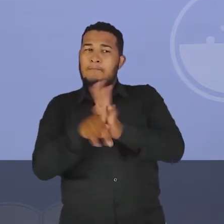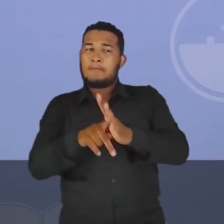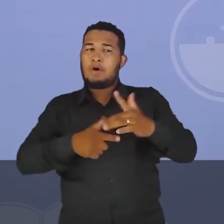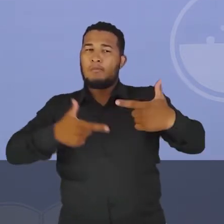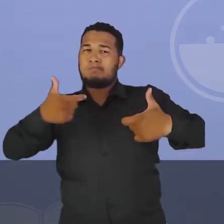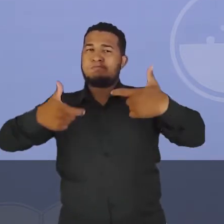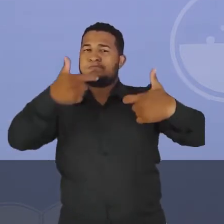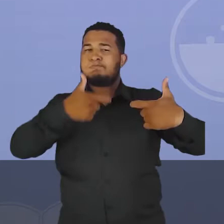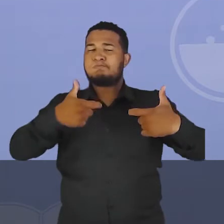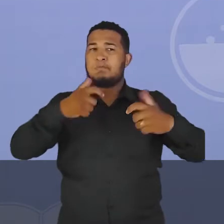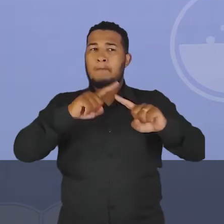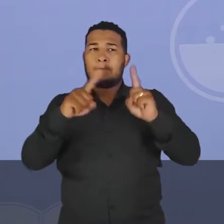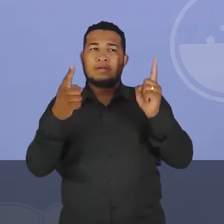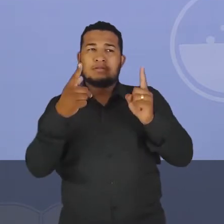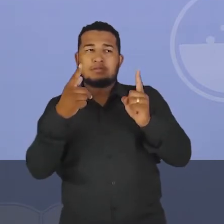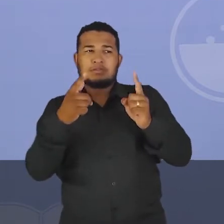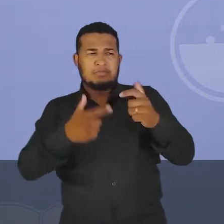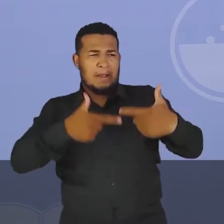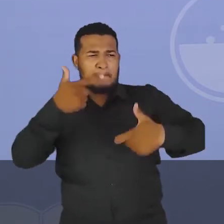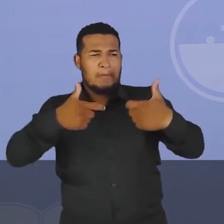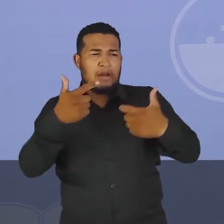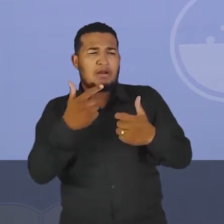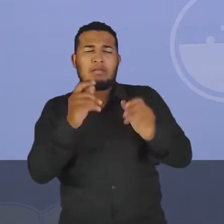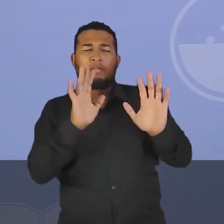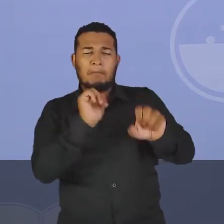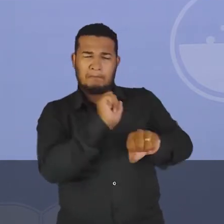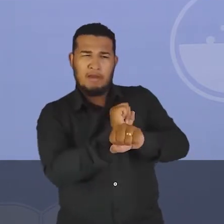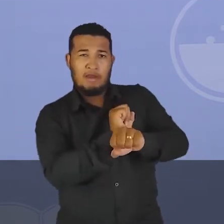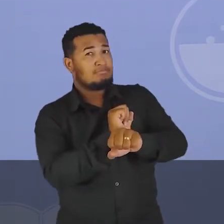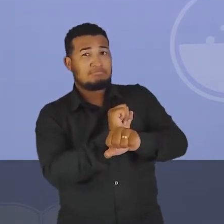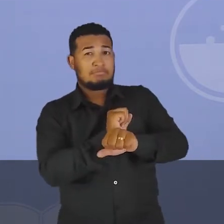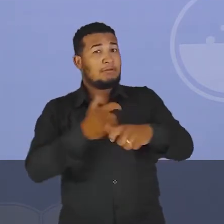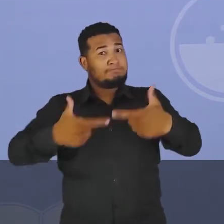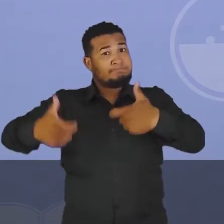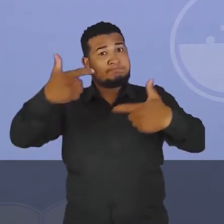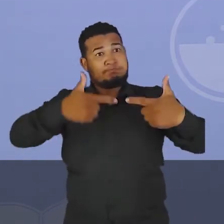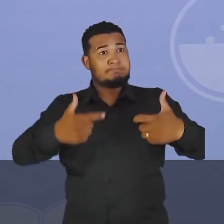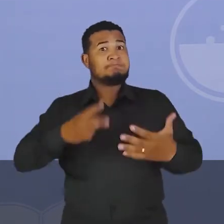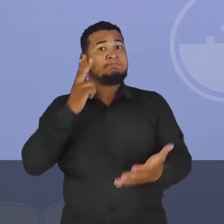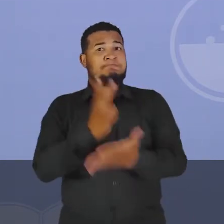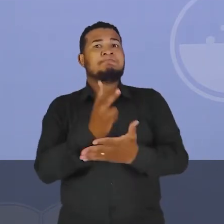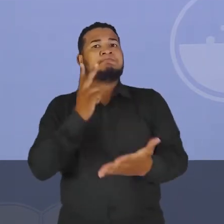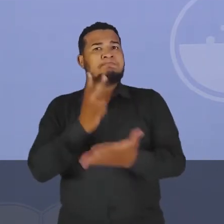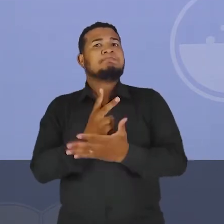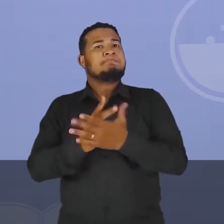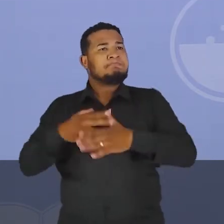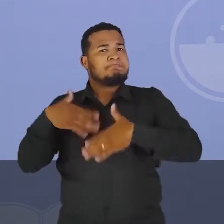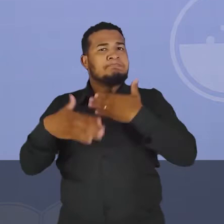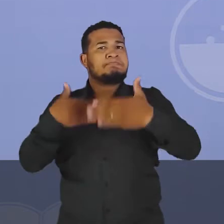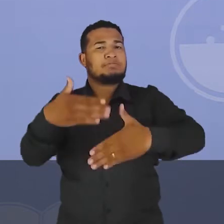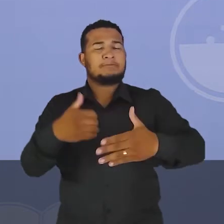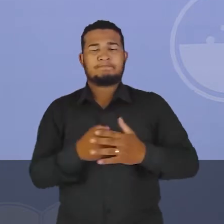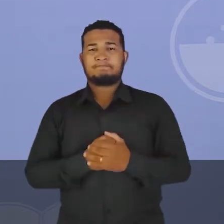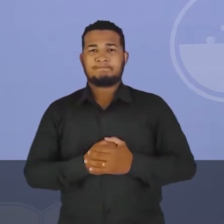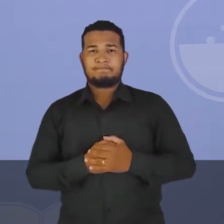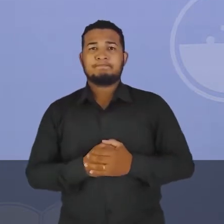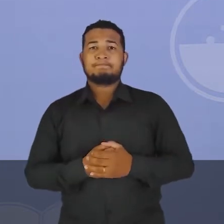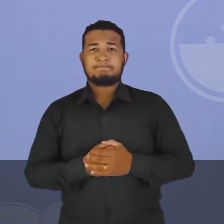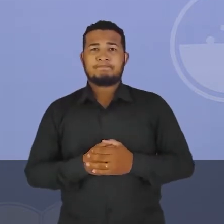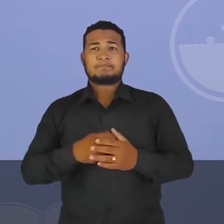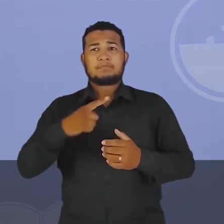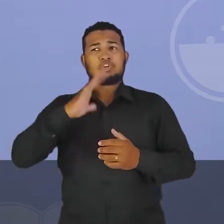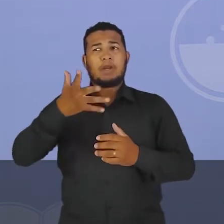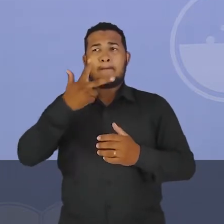eles não deram tanta trégua para os colonizadores, e esses conflitos foram se perpetuando no tempo. Além dessas